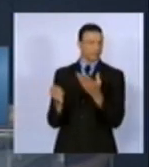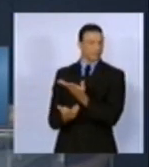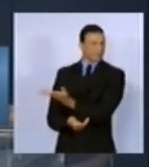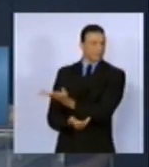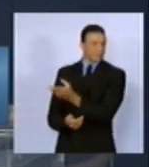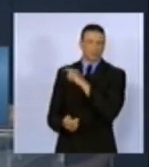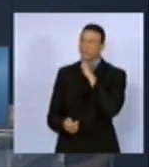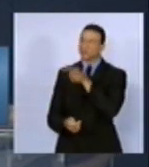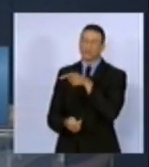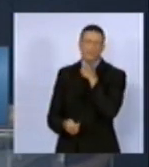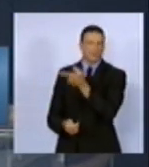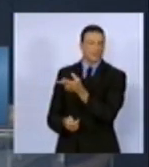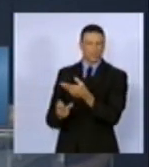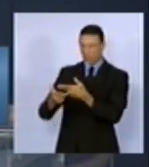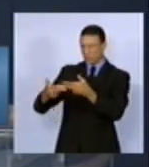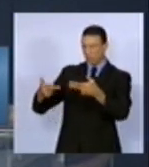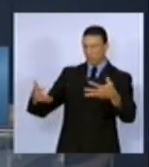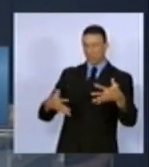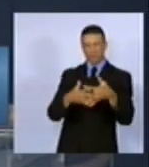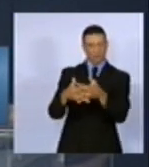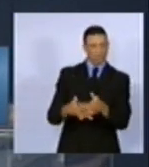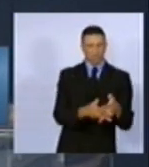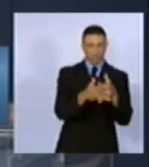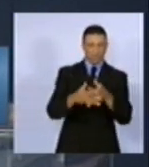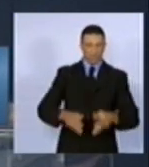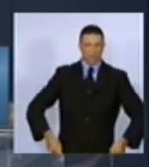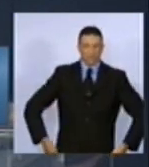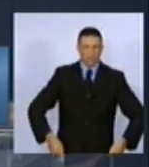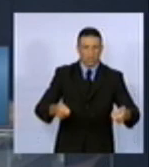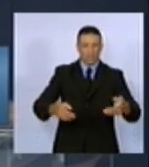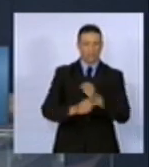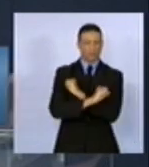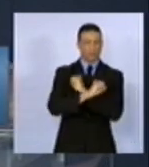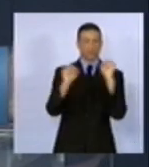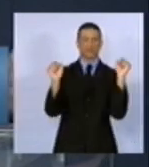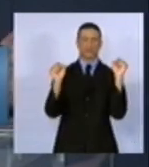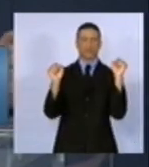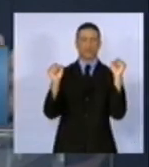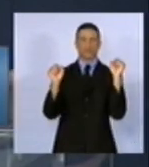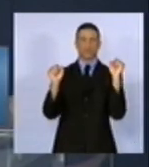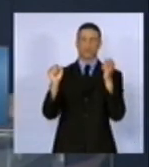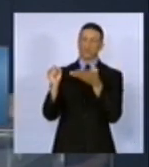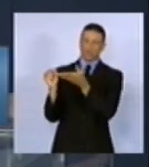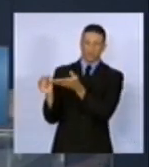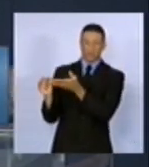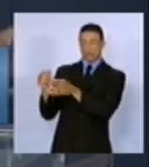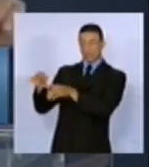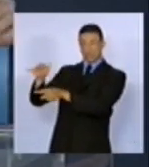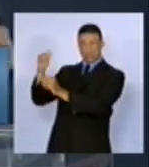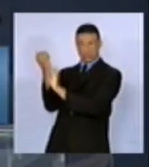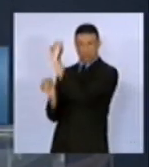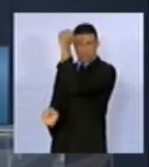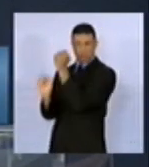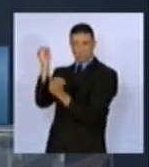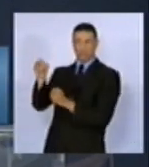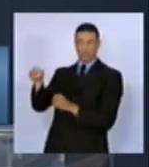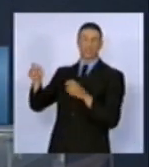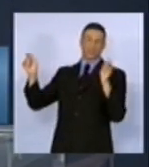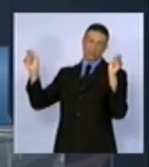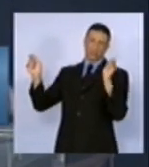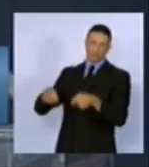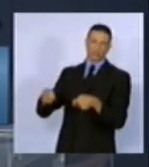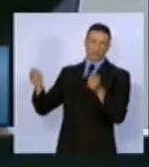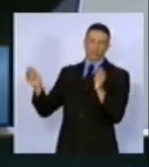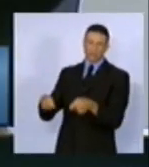à tratores transbordos e inviabilizaria essa essa produção as unidades industriais e com certeza